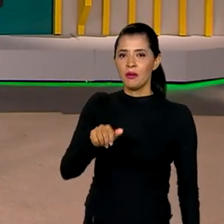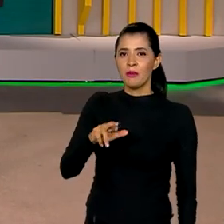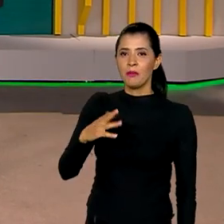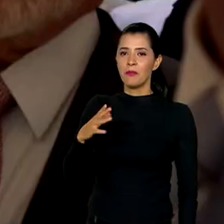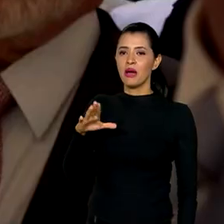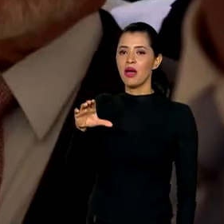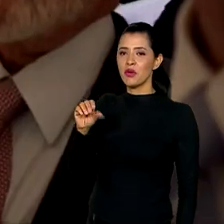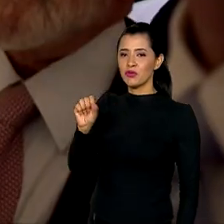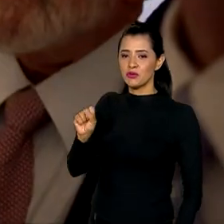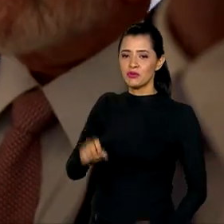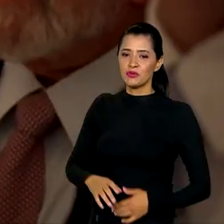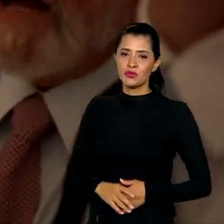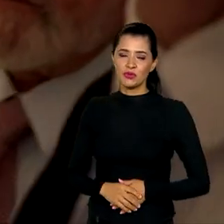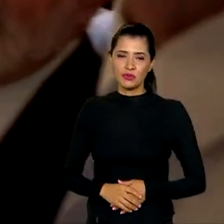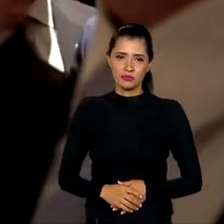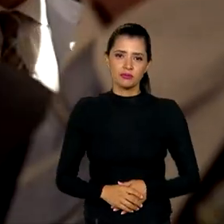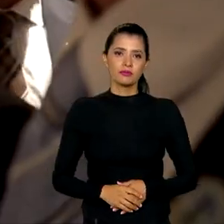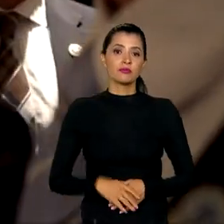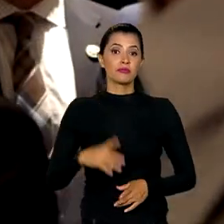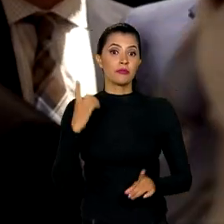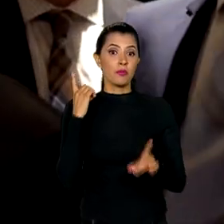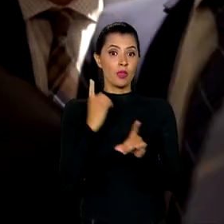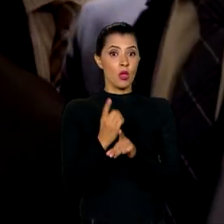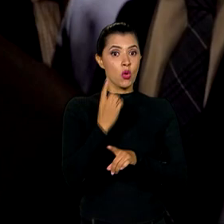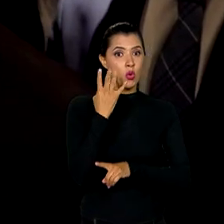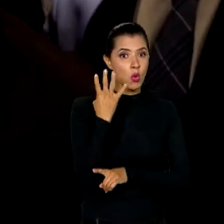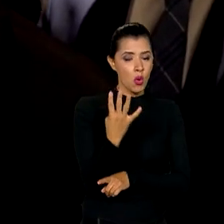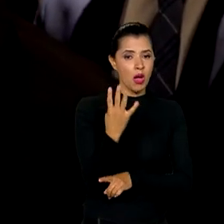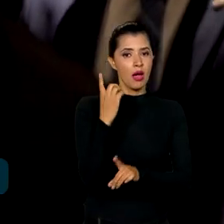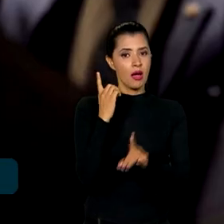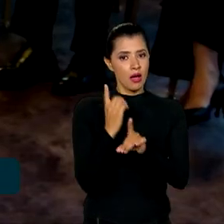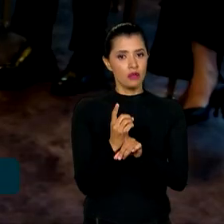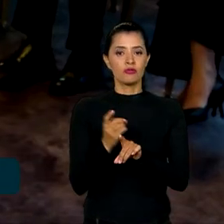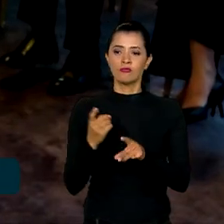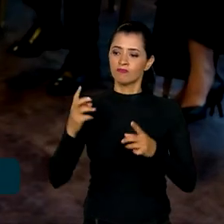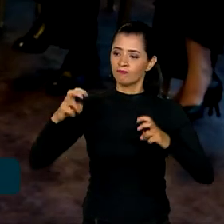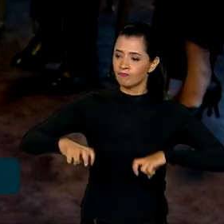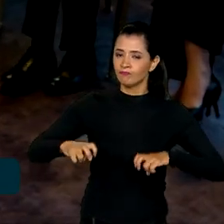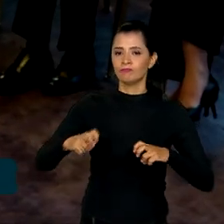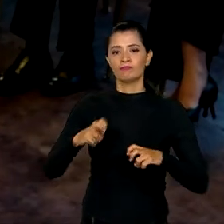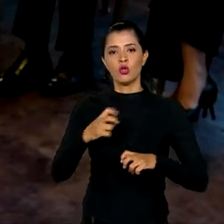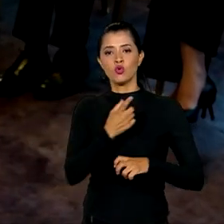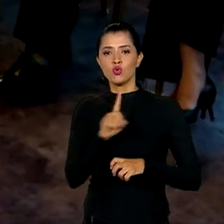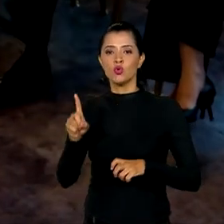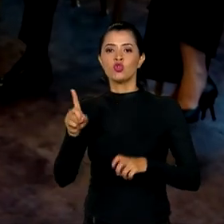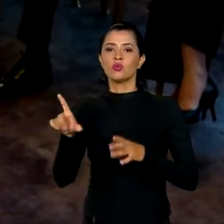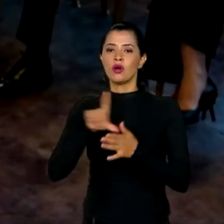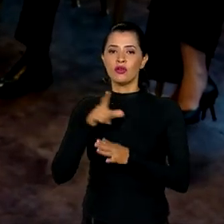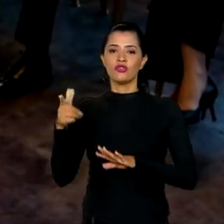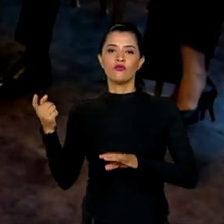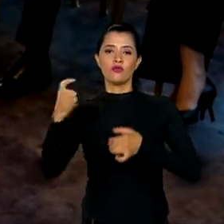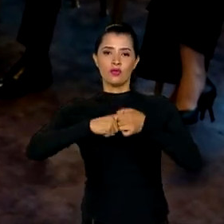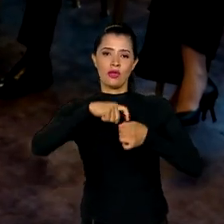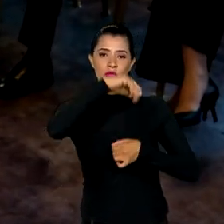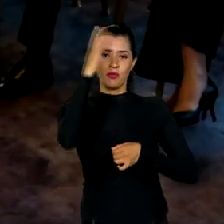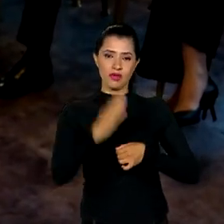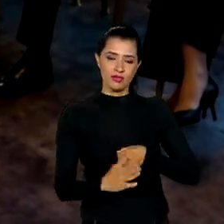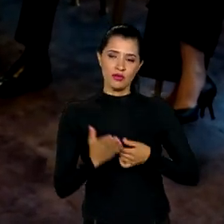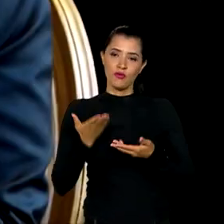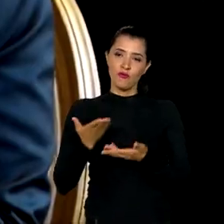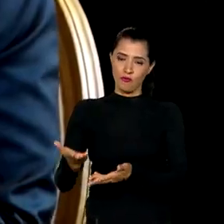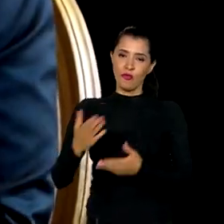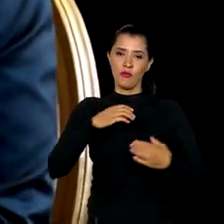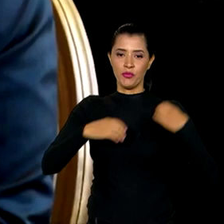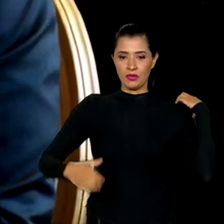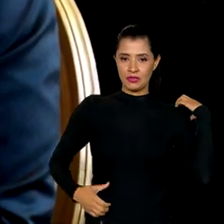Uchoa. Foram quatro encontros, quatro bilaterais. O último, antes de embarcar de volta para o Brasil, foi com o